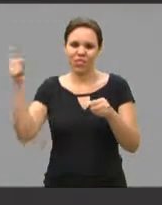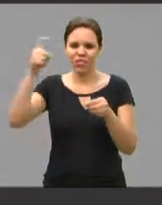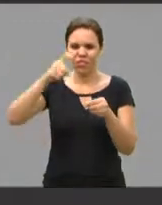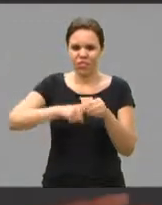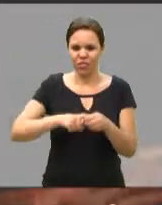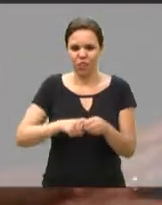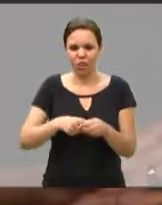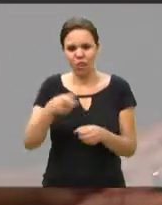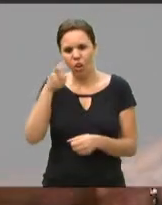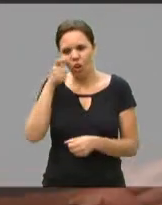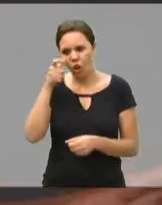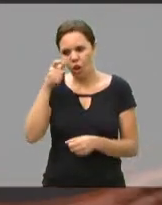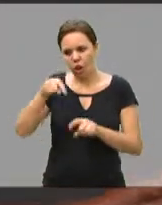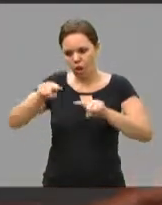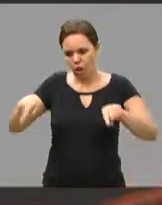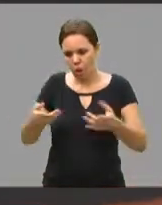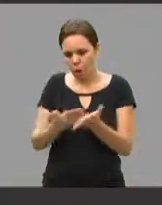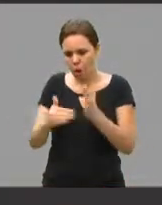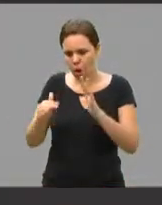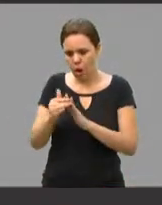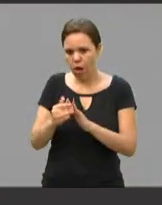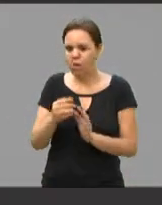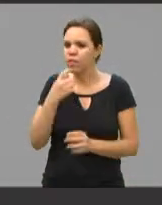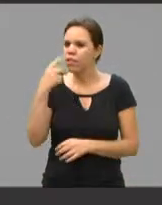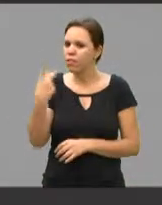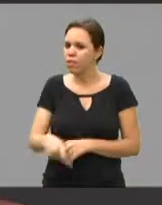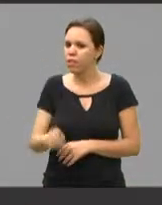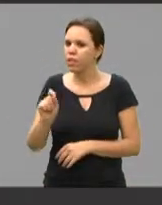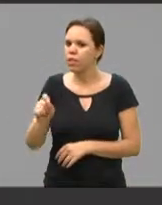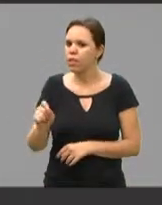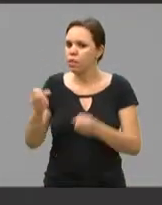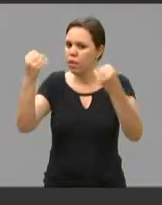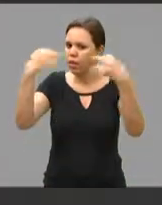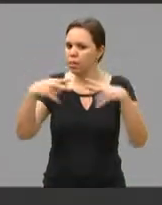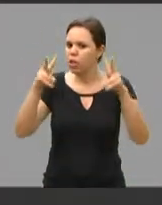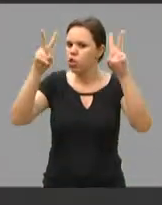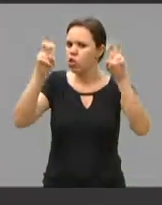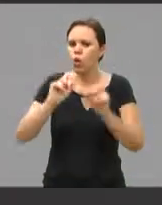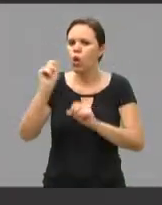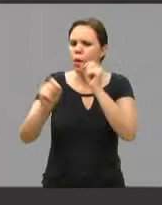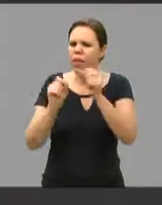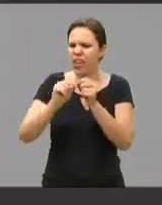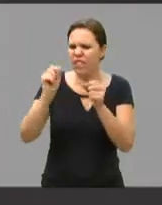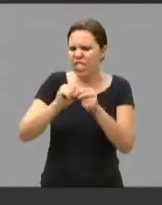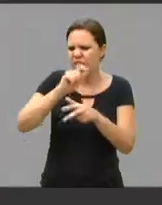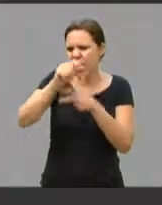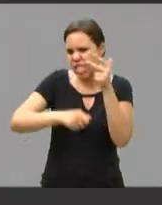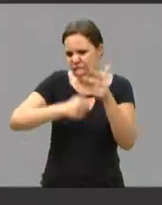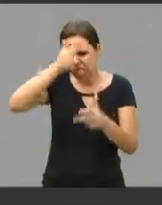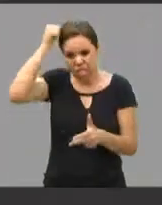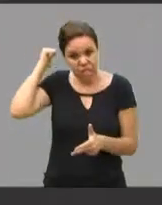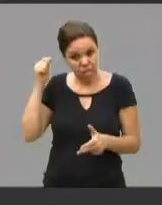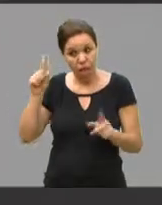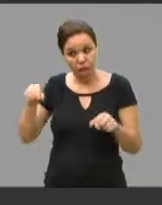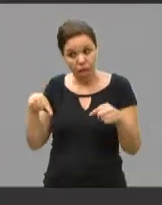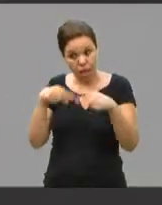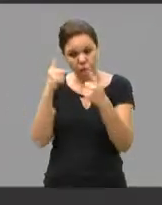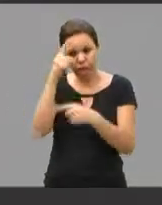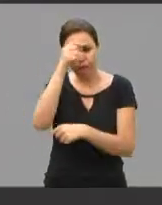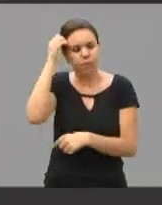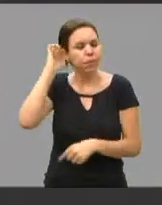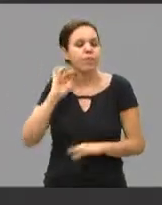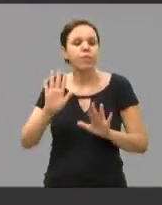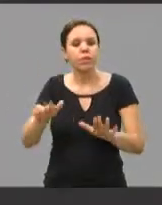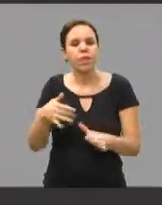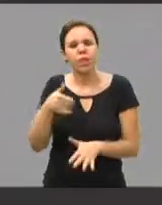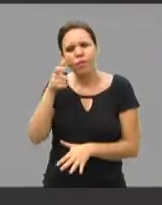Volta, olha, a gente está aqui num colégio em Campinas para falar desse desafio de quem vai prestar Enem e vestibular. A gente está até ouvindo o barulhinho